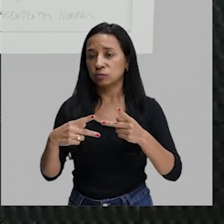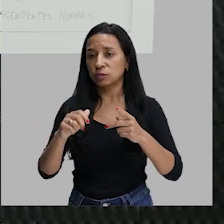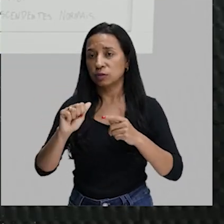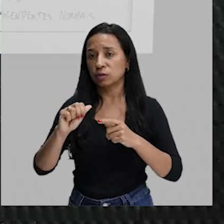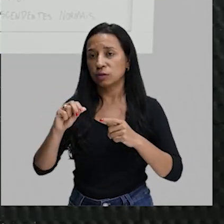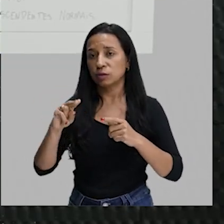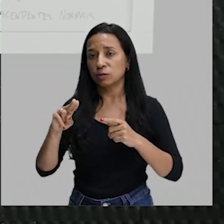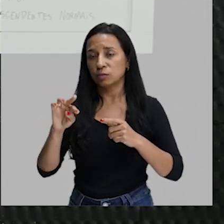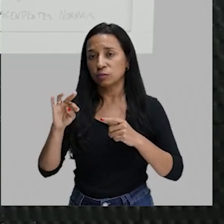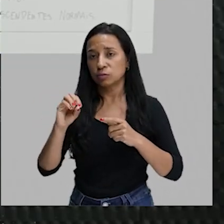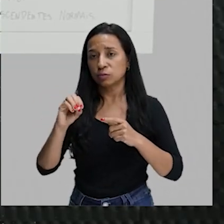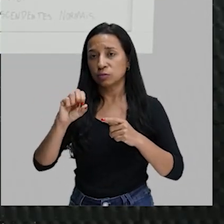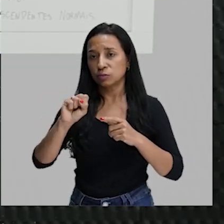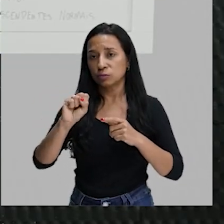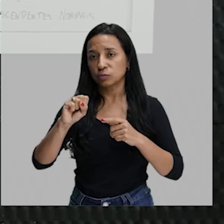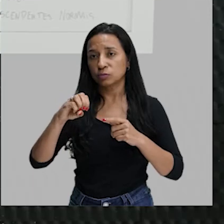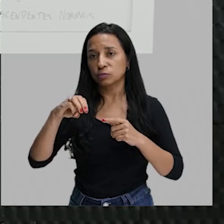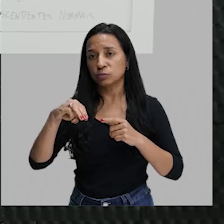autossômica.